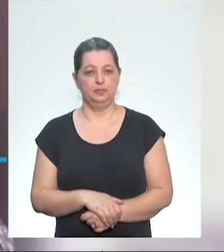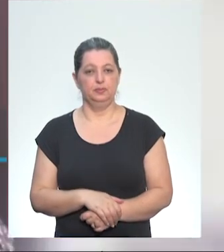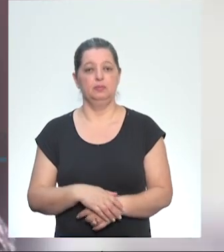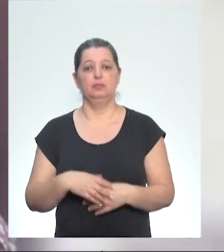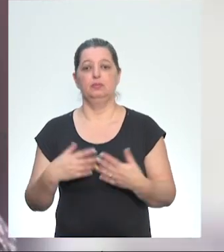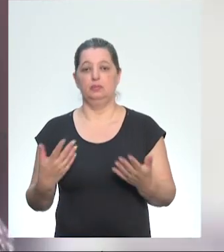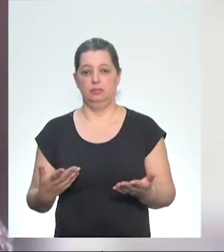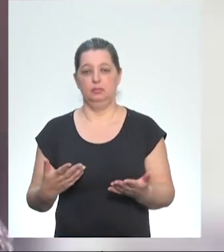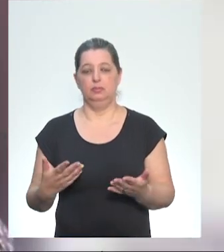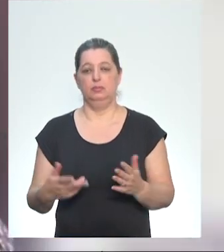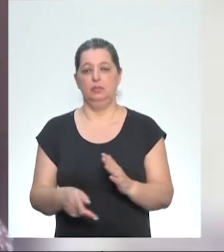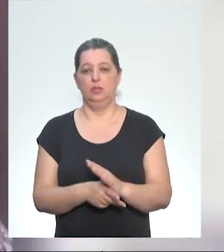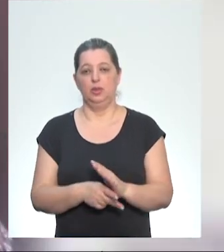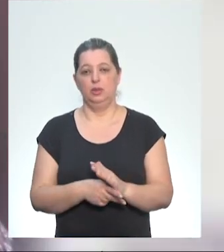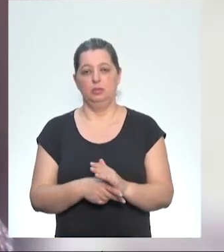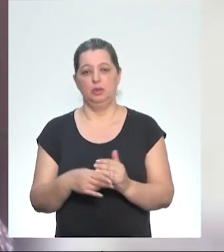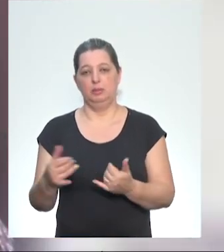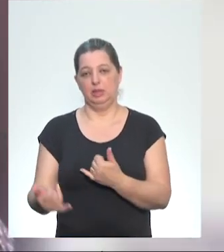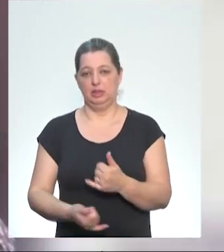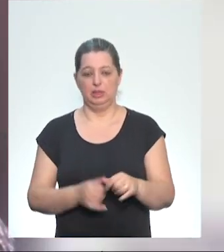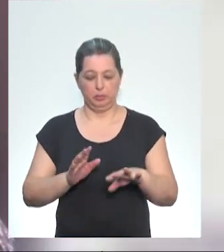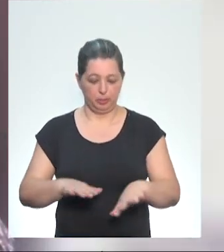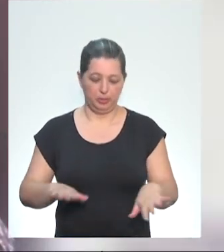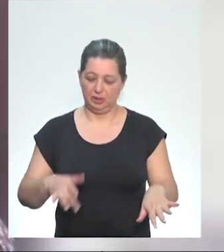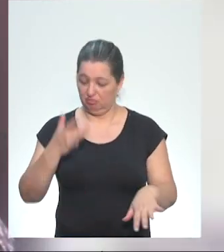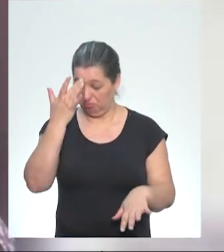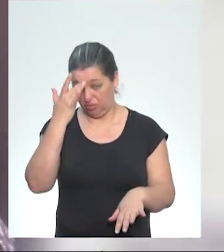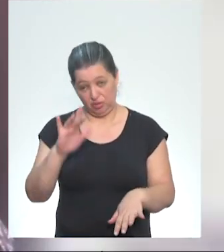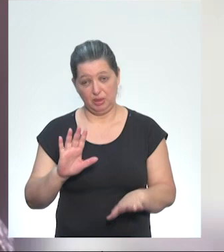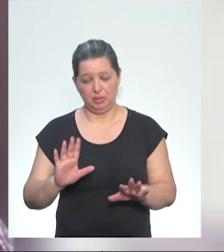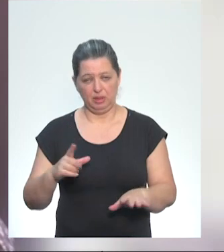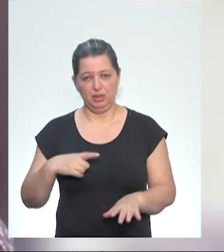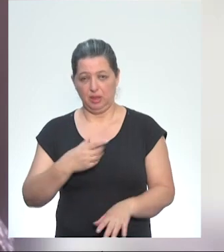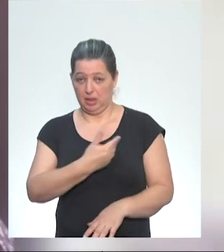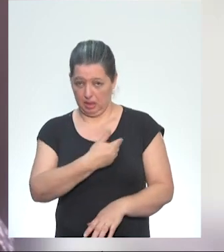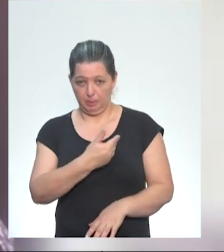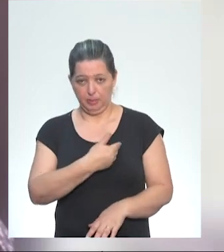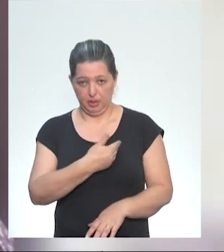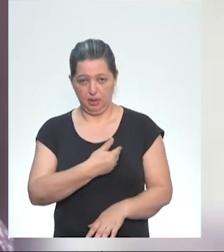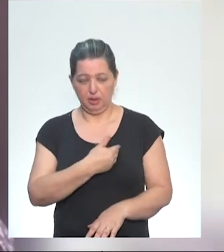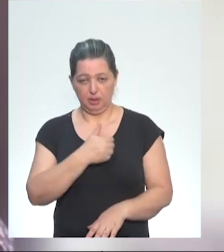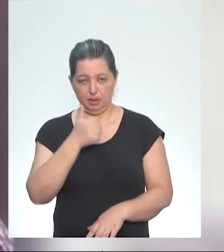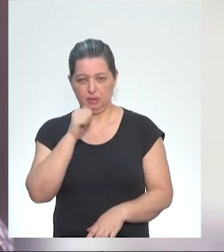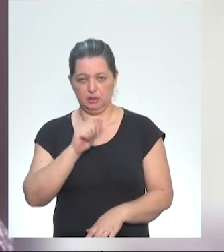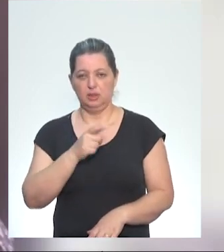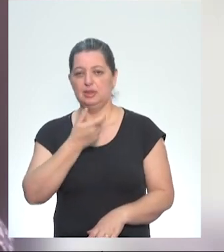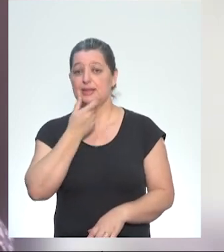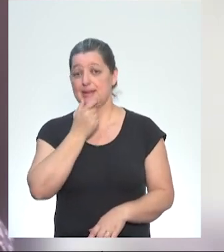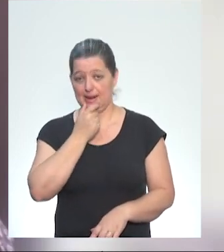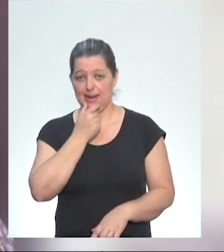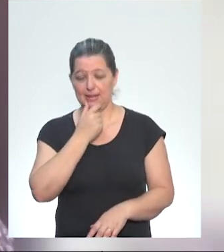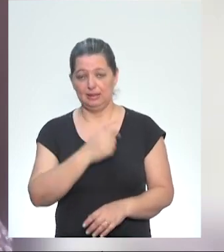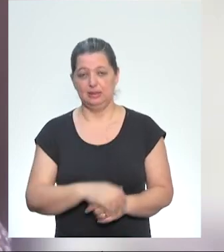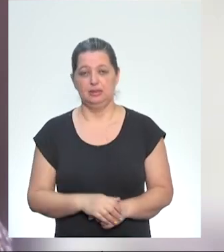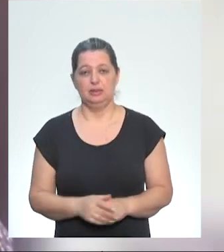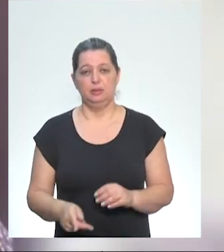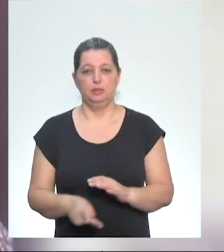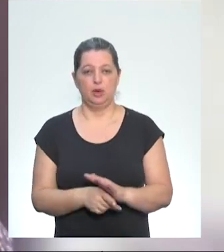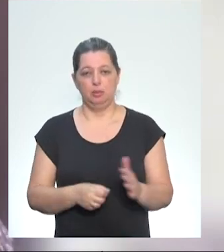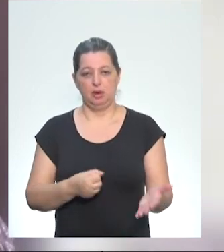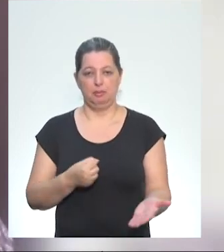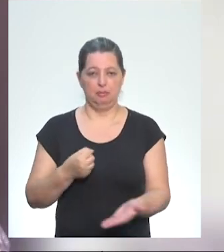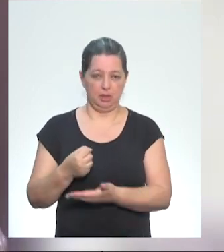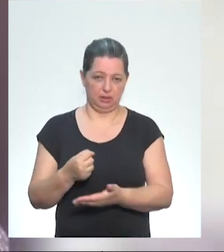Desses jogos, assim, para os pequenos, eu não sei tanto. Tem uma amiga minha que dá aula, na verdade, de inglês aí para base. Vou